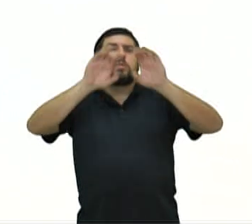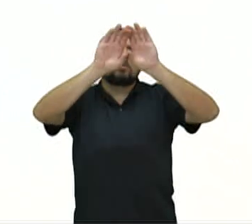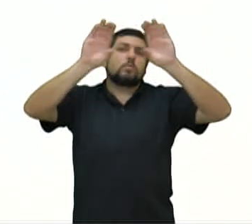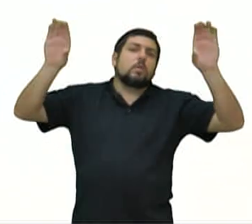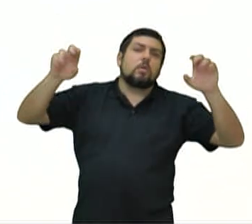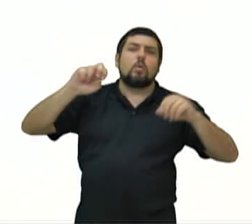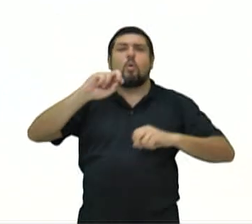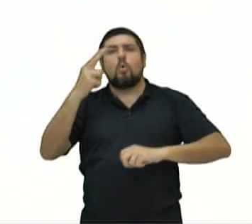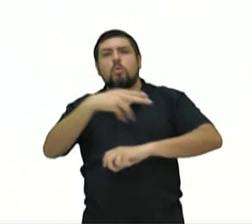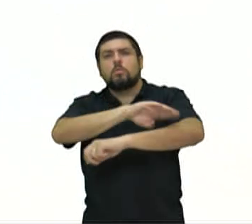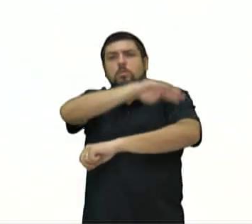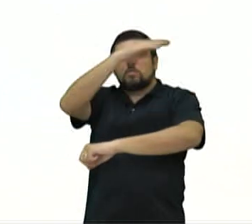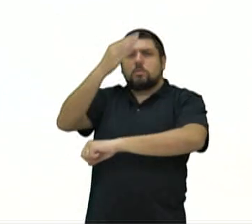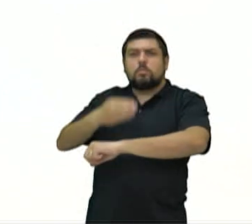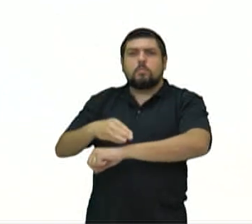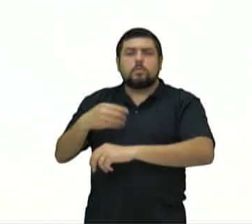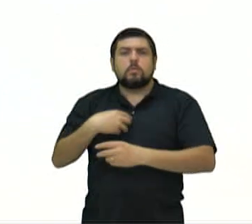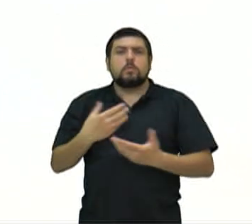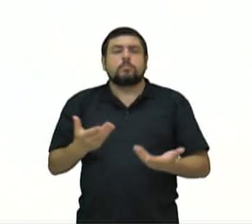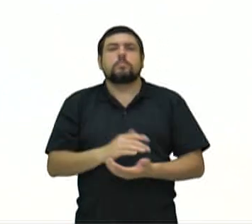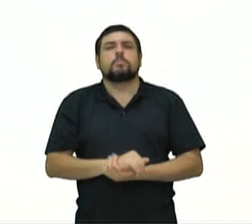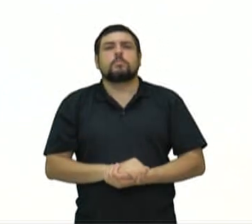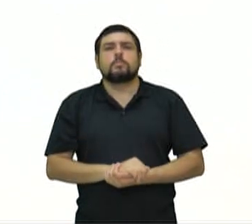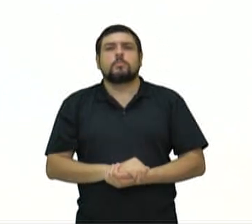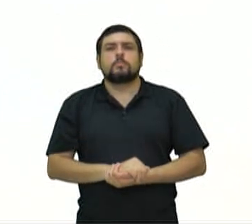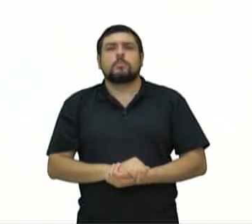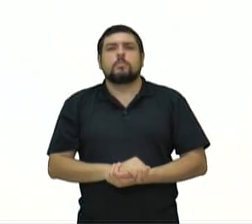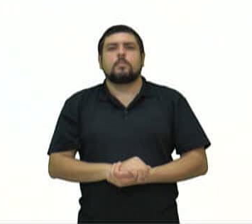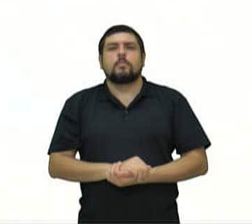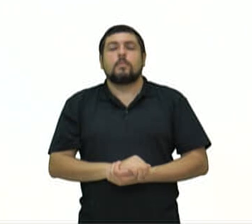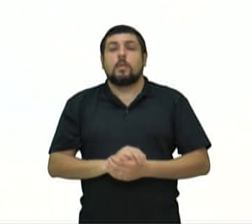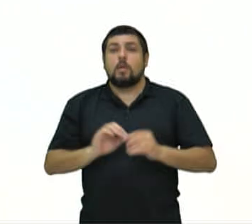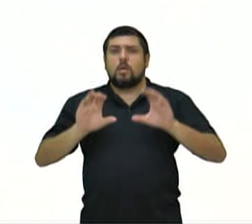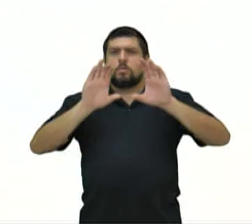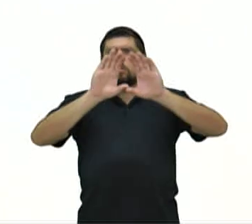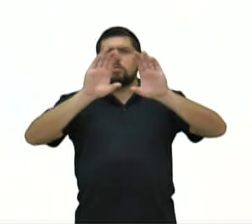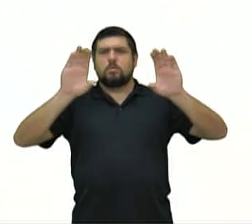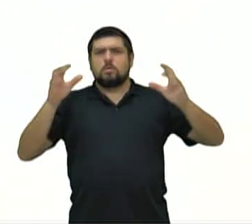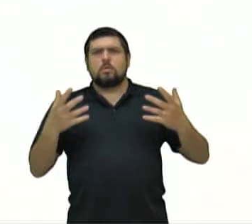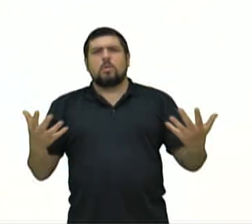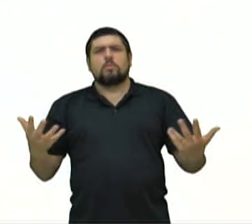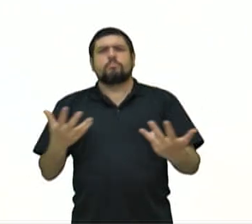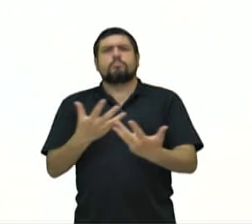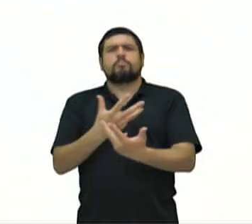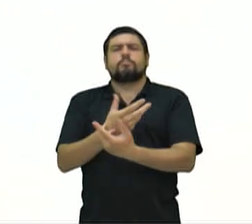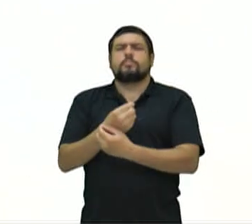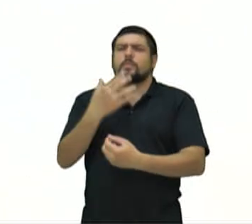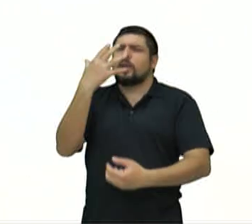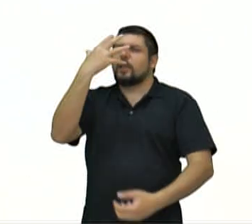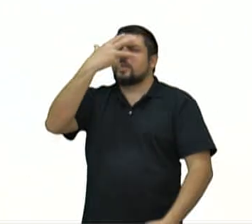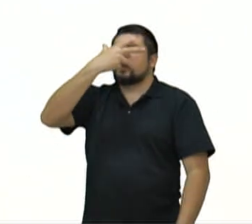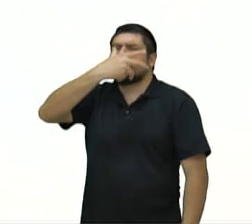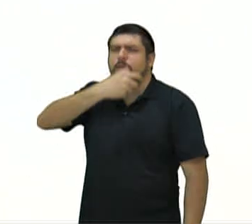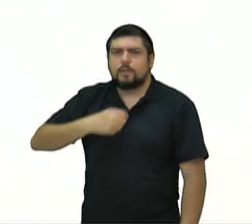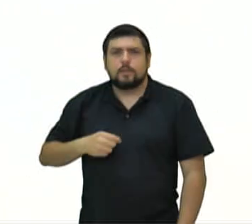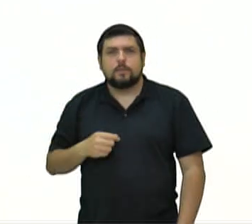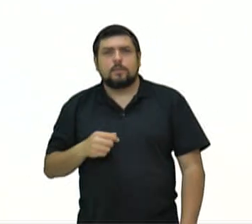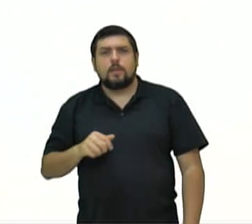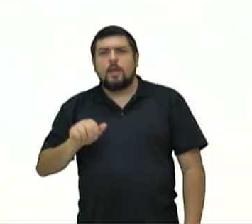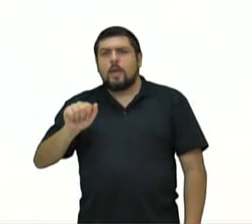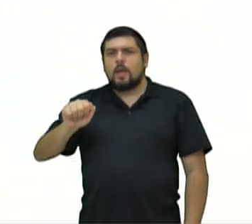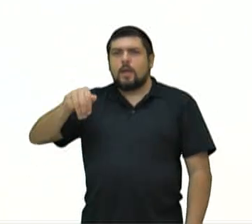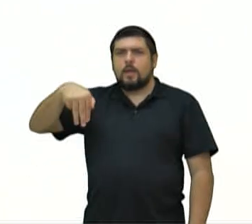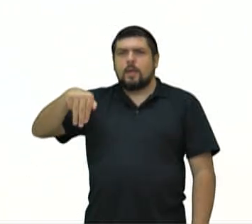an amazing sky, é um céu surpreendente, né, maravilhoso. O amazing